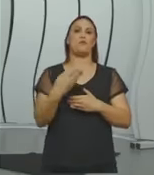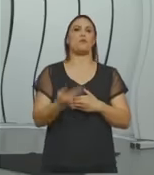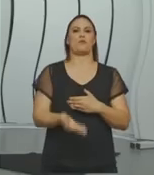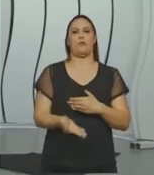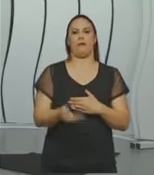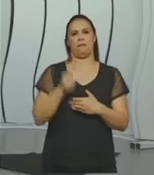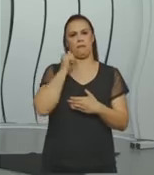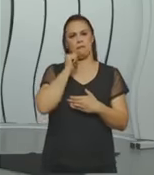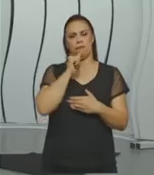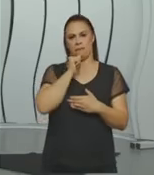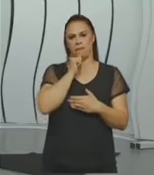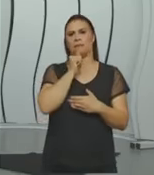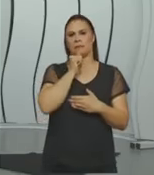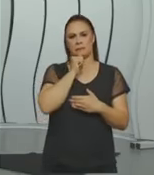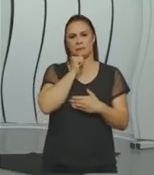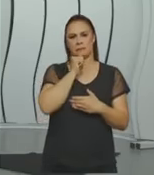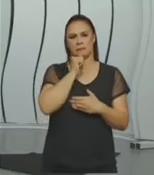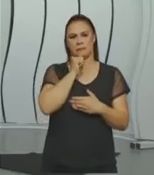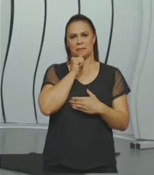então, em